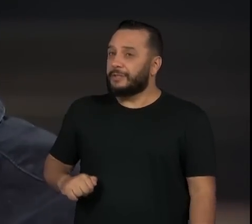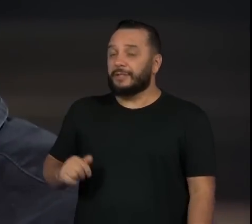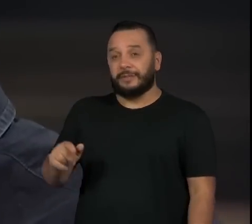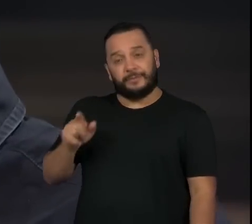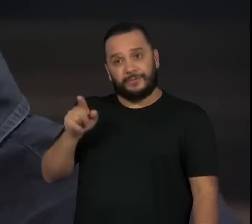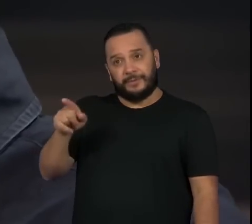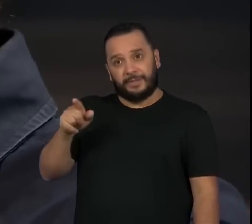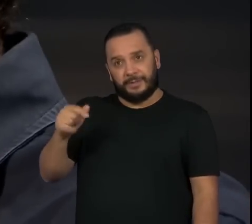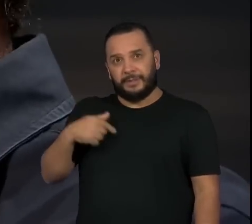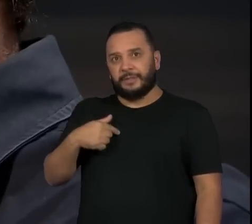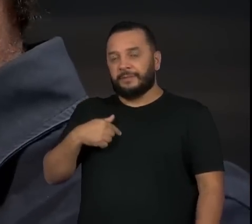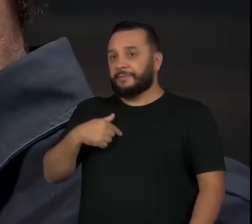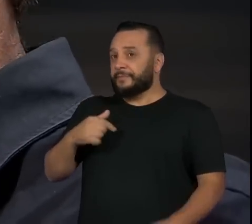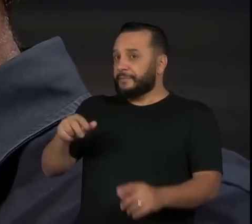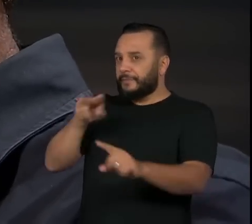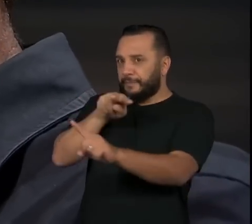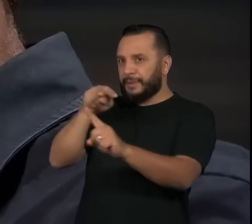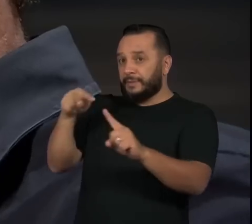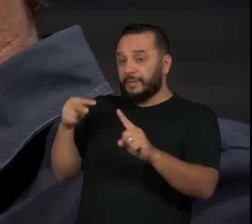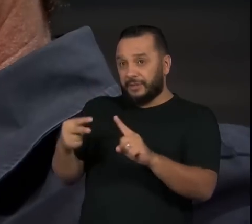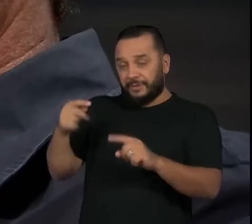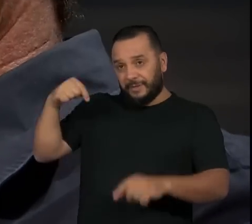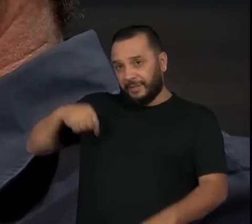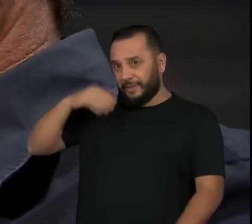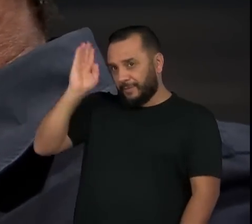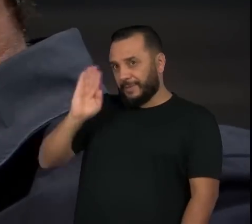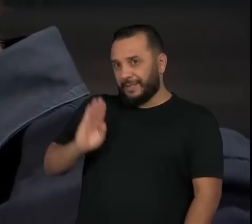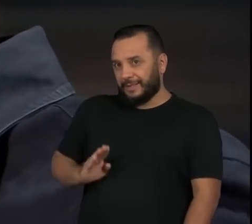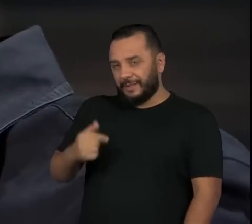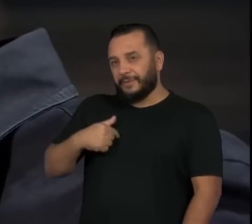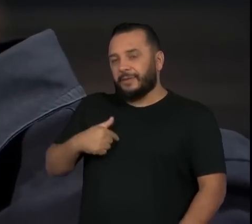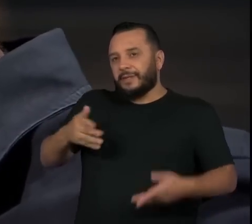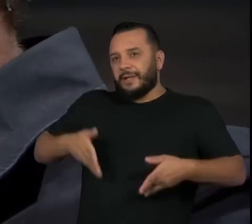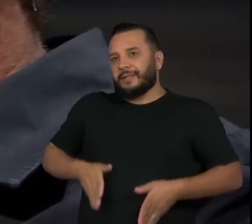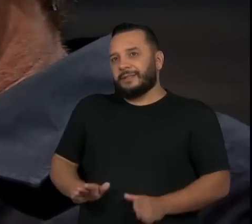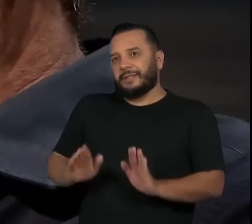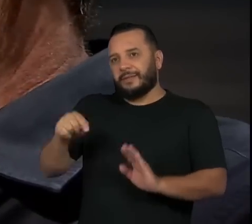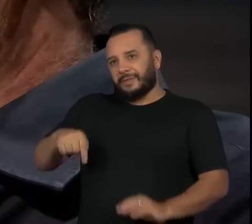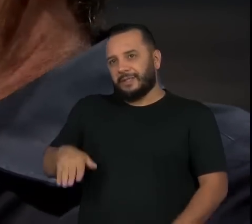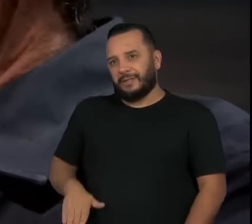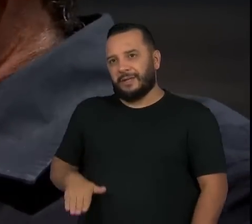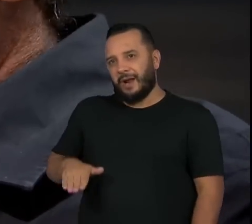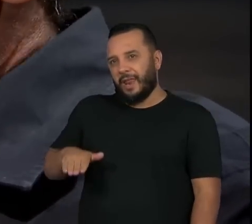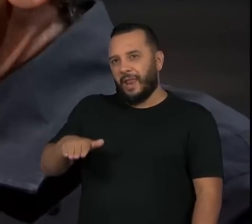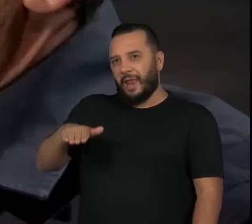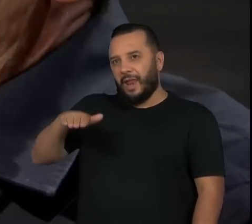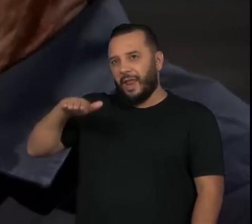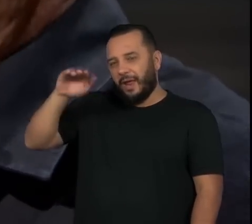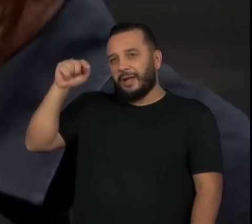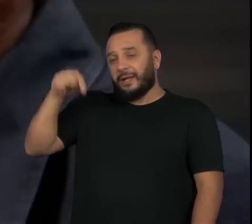olhar de um brasileiro que nasceu e foi criado aqui